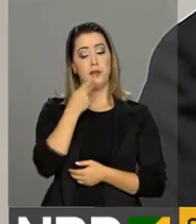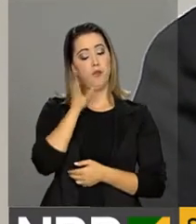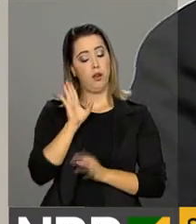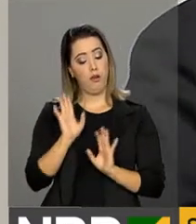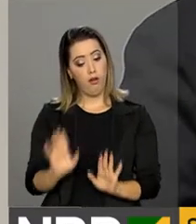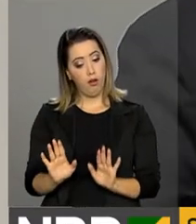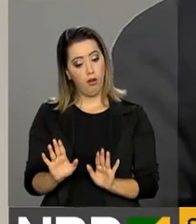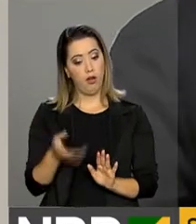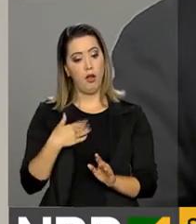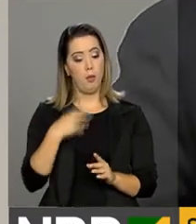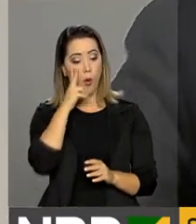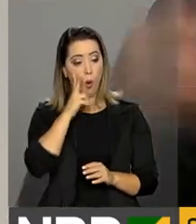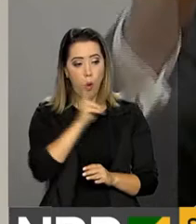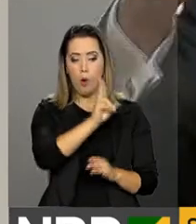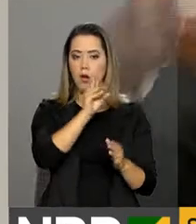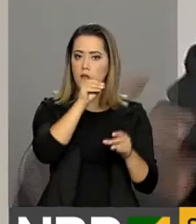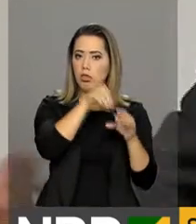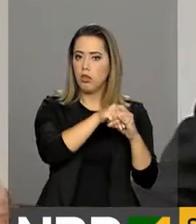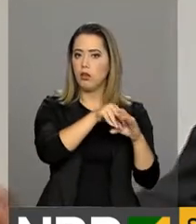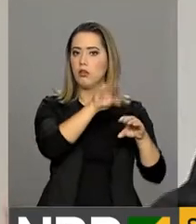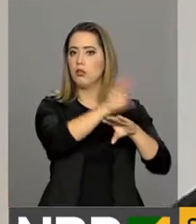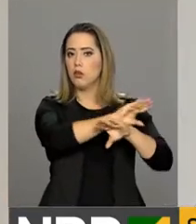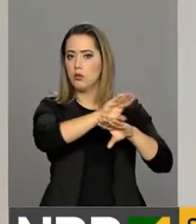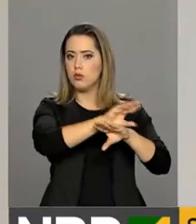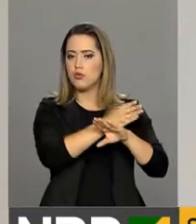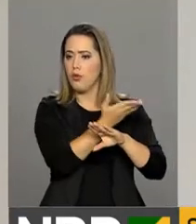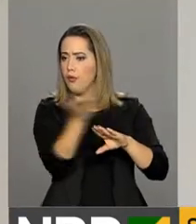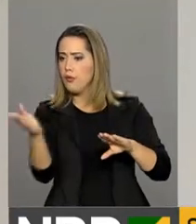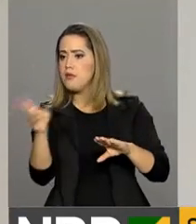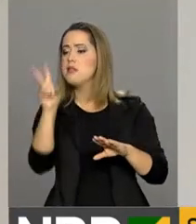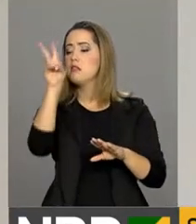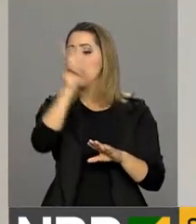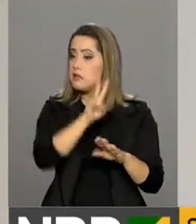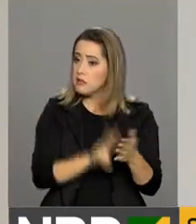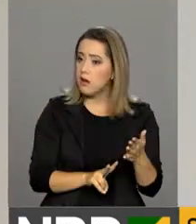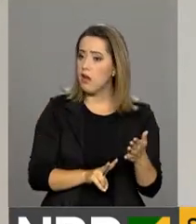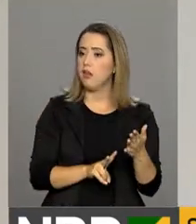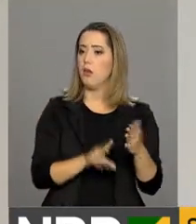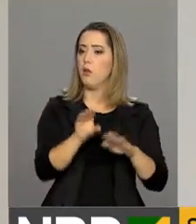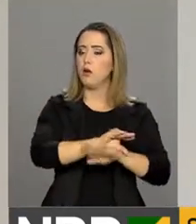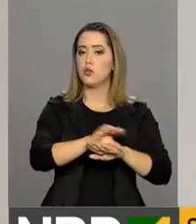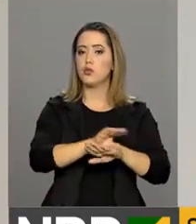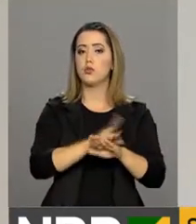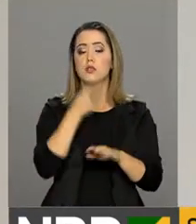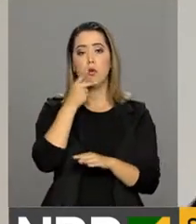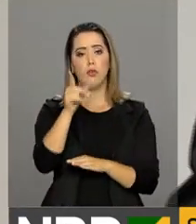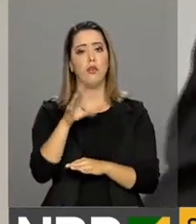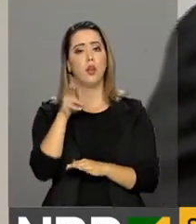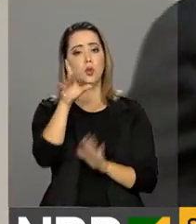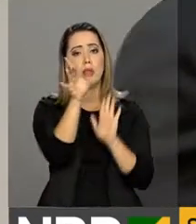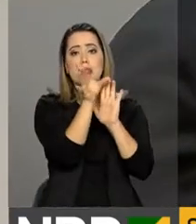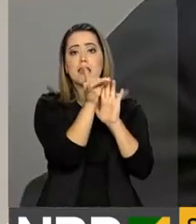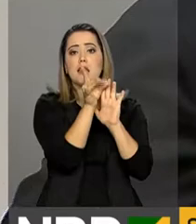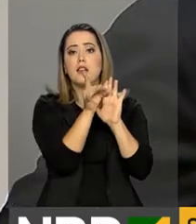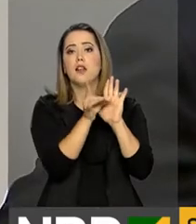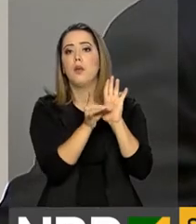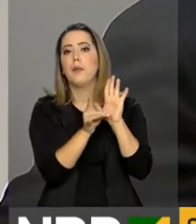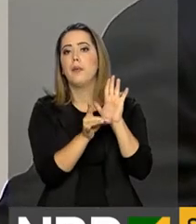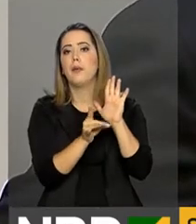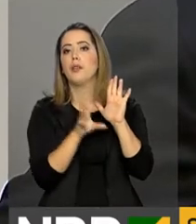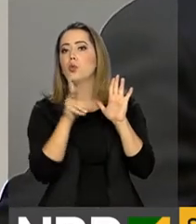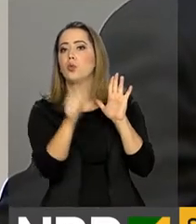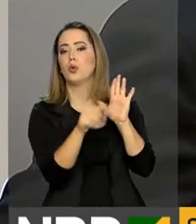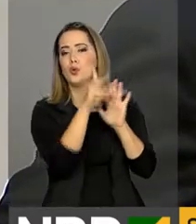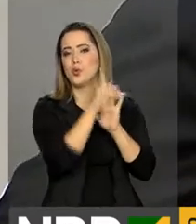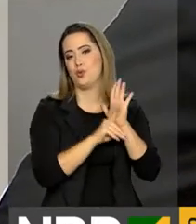constituição e dizia o artigo 7º da constituição federal onde estão elencados todos os direitos trabalhistas